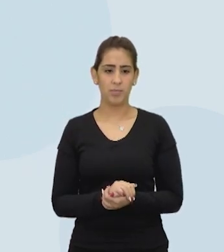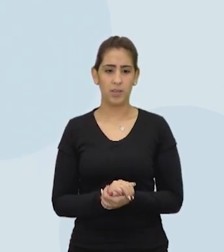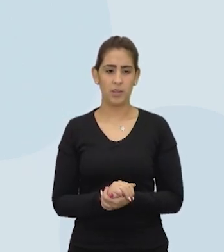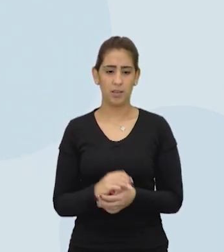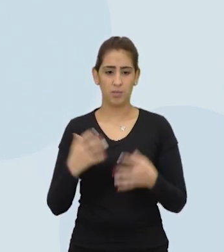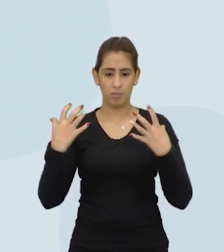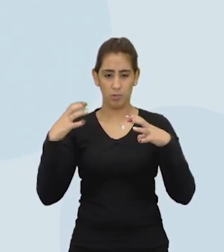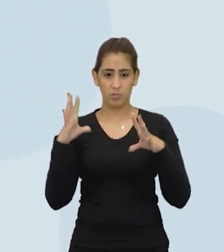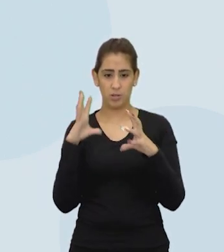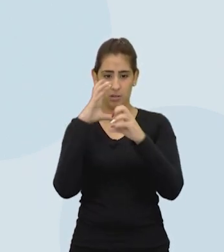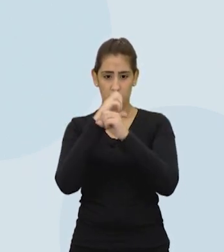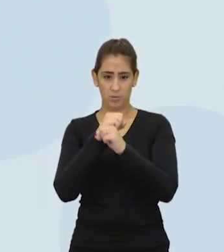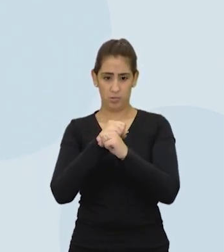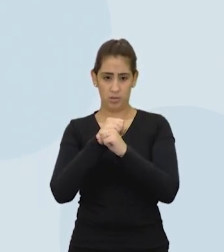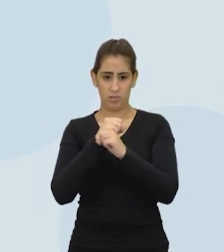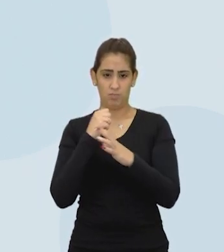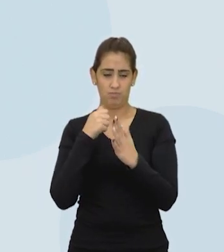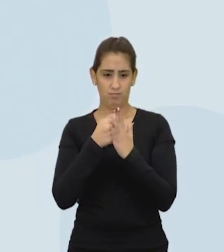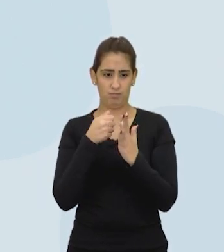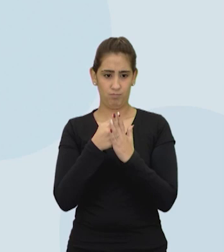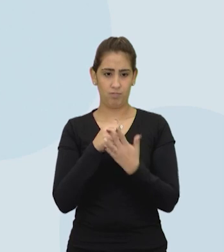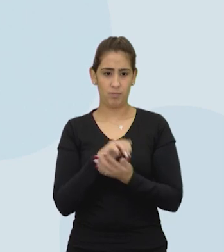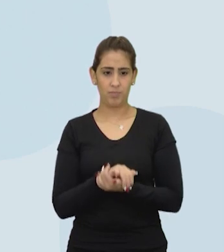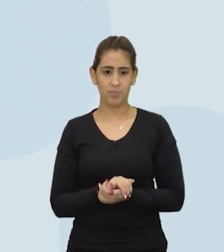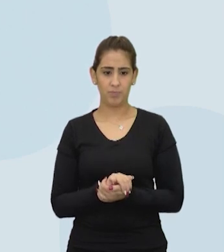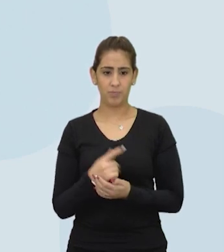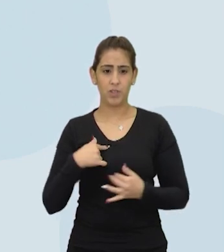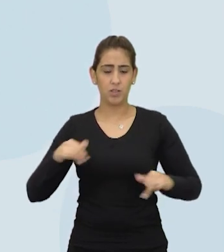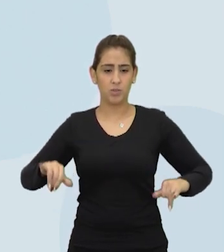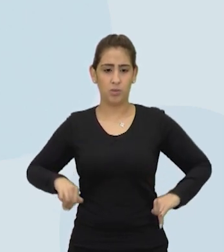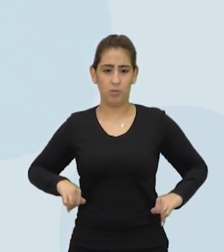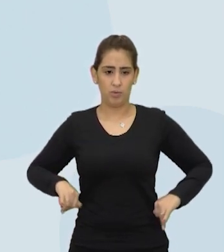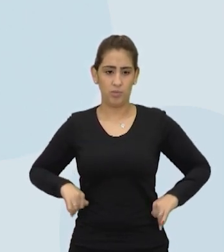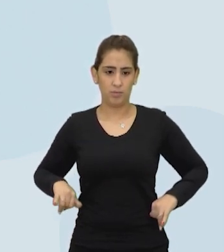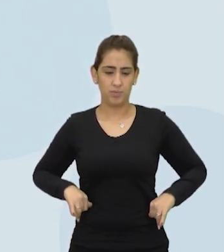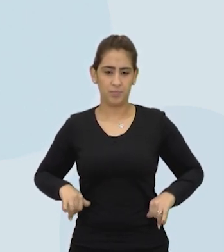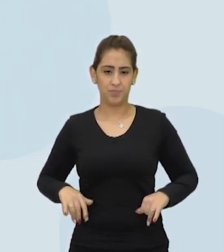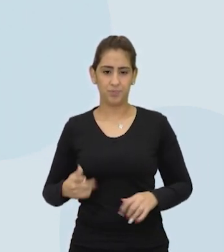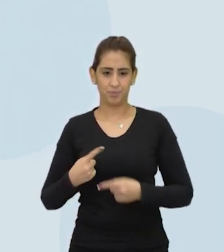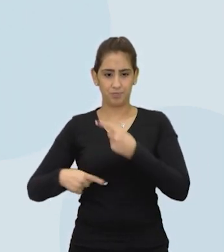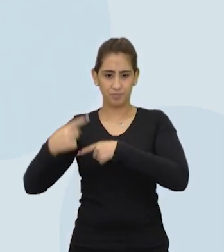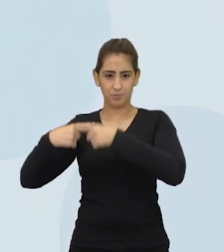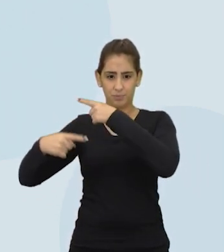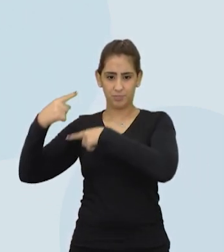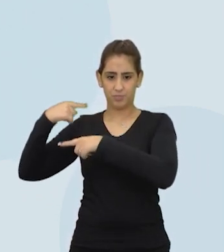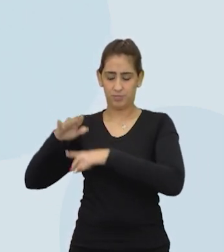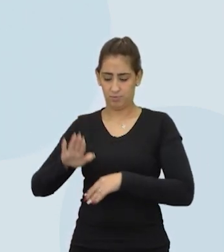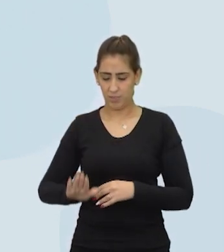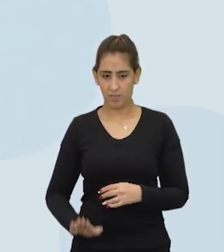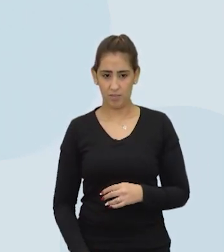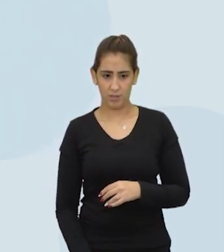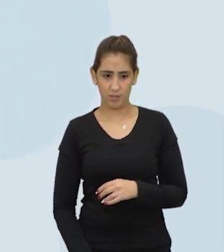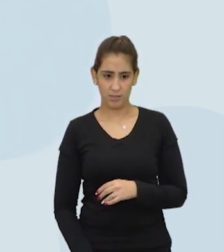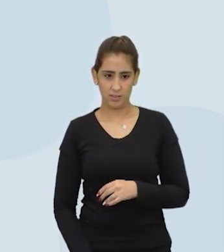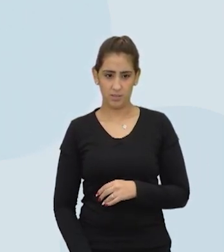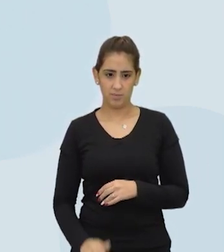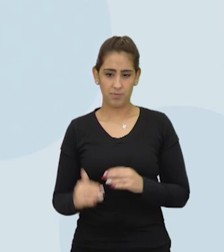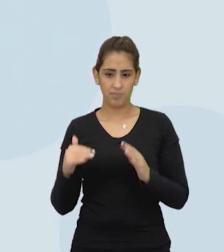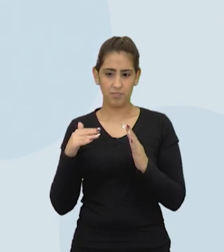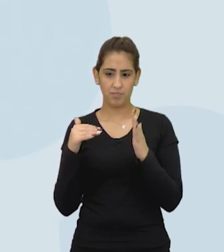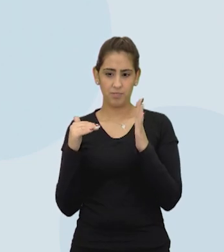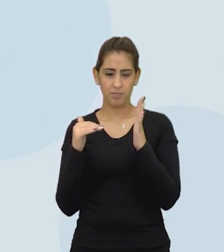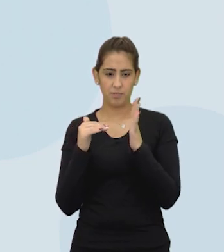monstro da escuridão e rutilância, sofro, desde a epigênese da infância,